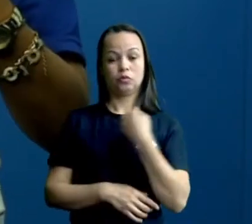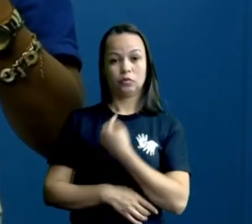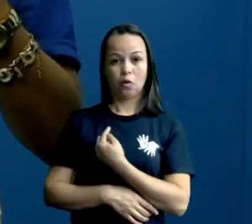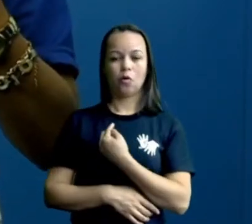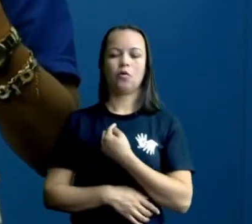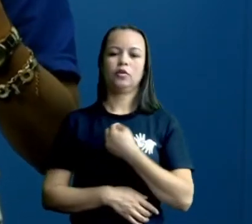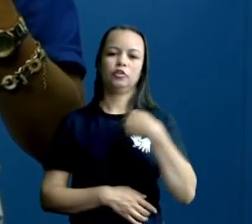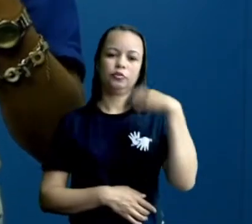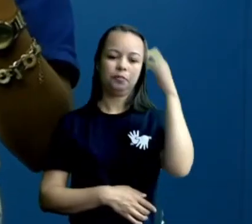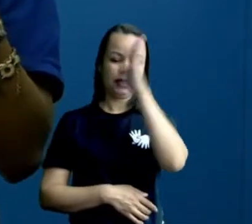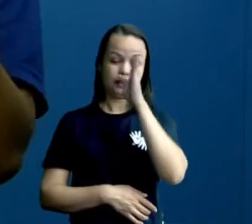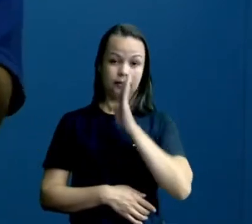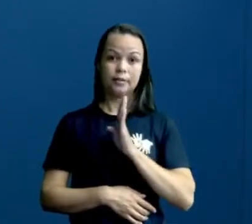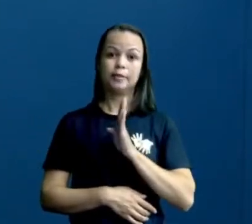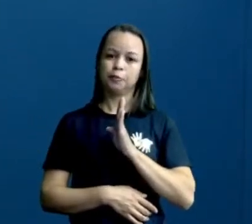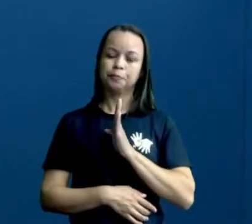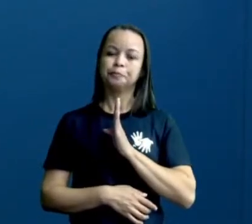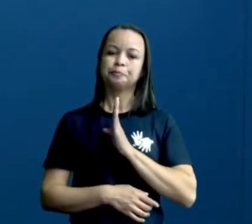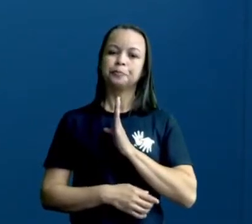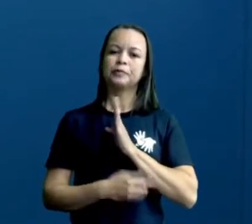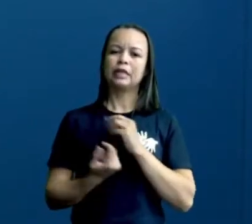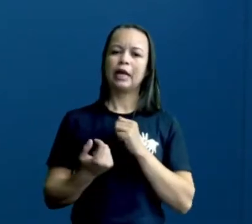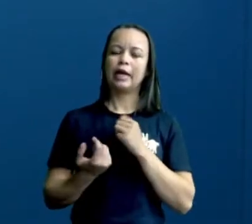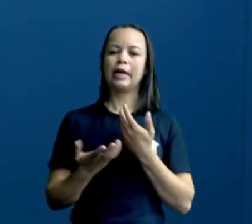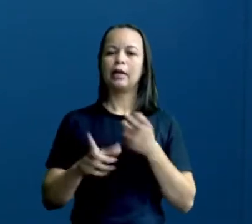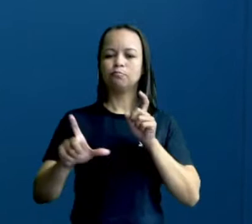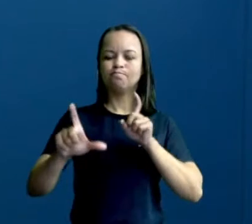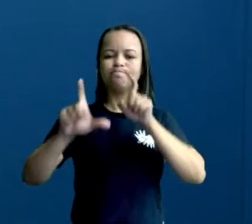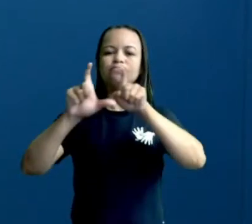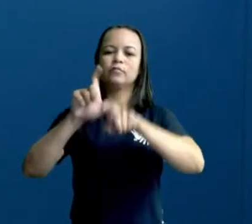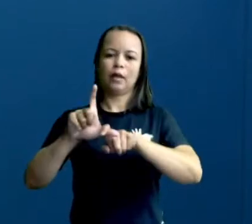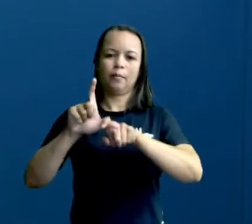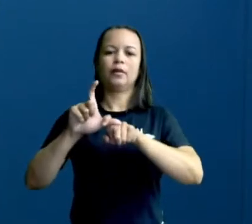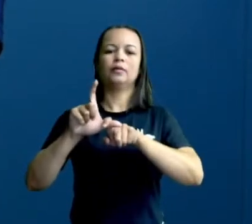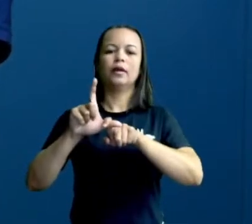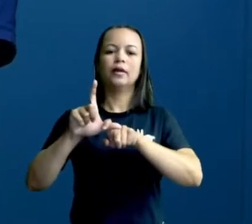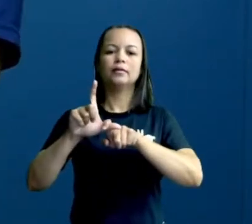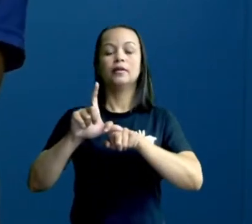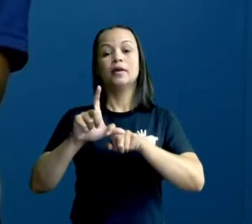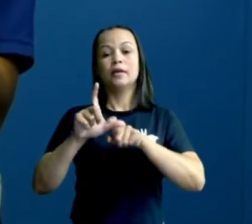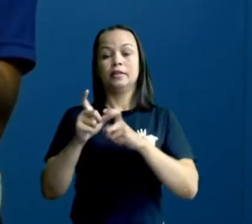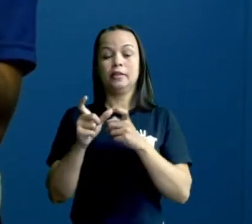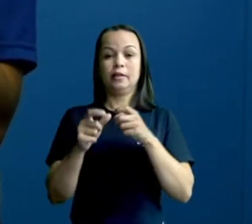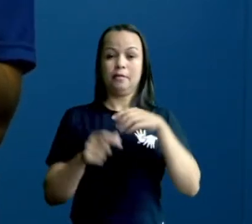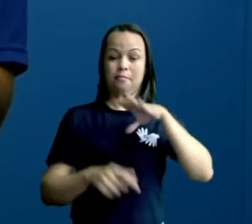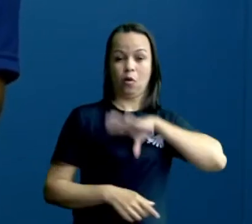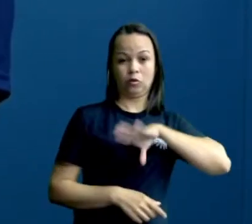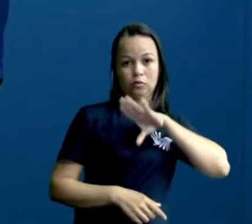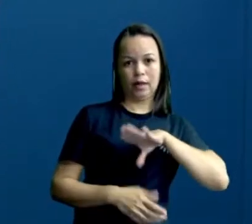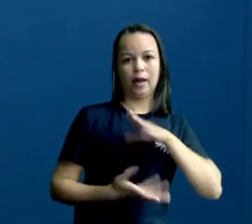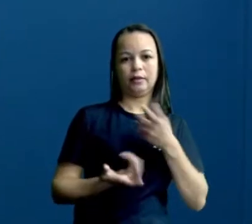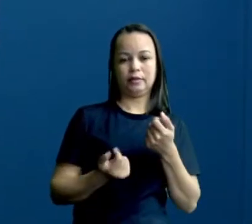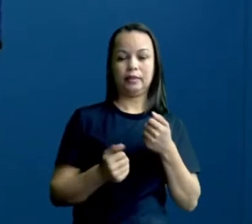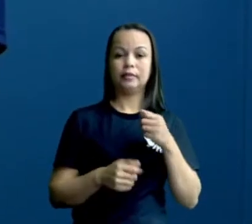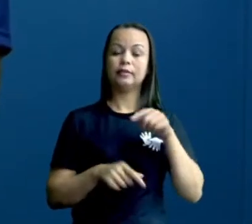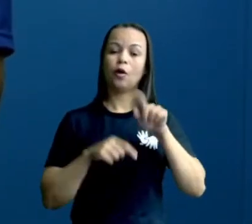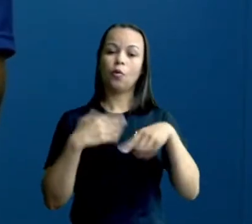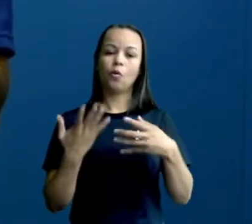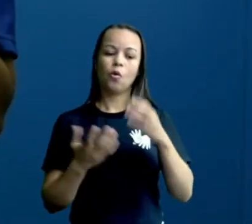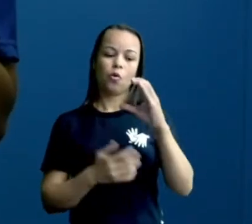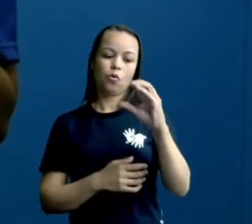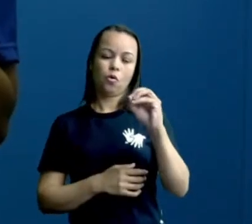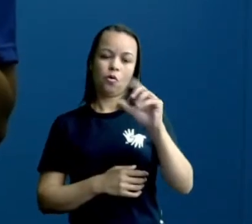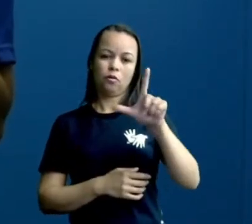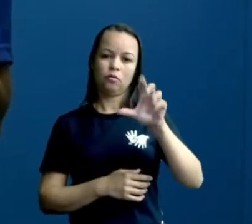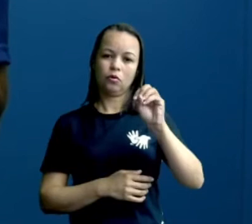brasileiros, Brasil, éramos dependentes de Portugal, ou seja, colônia é uma pequena